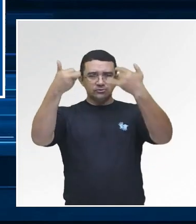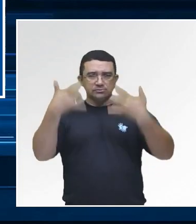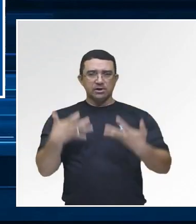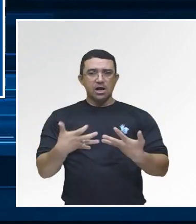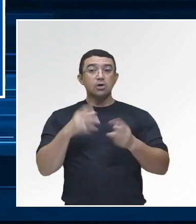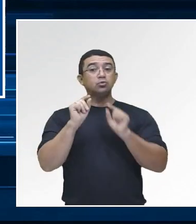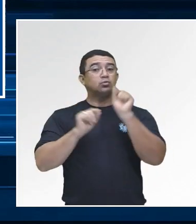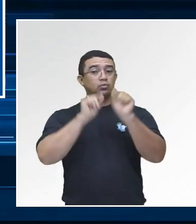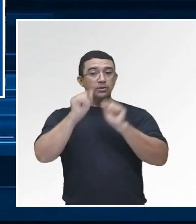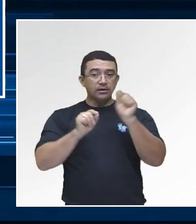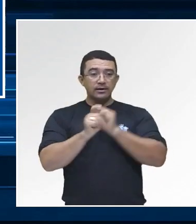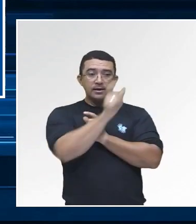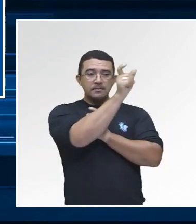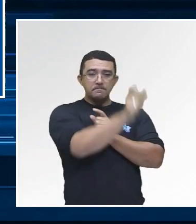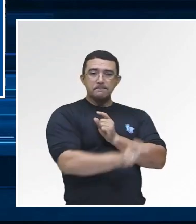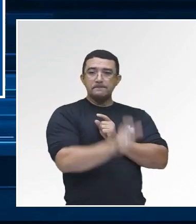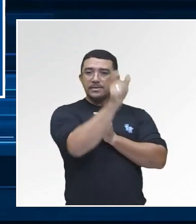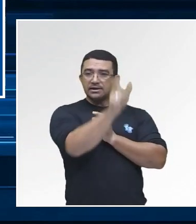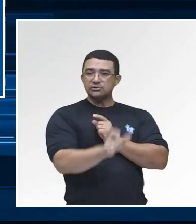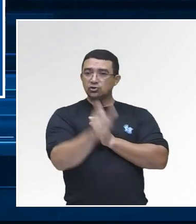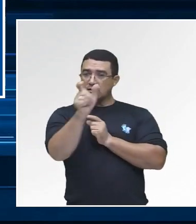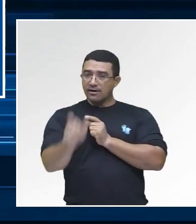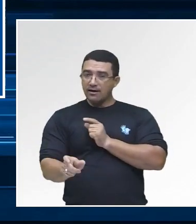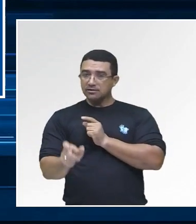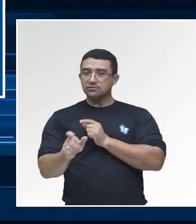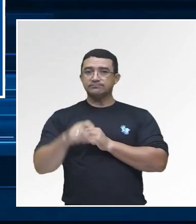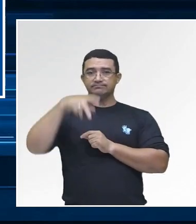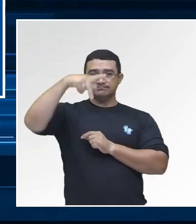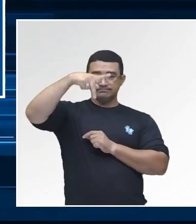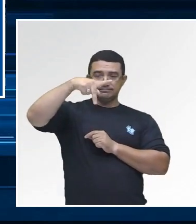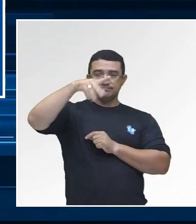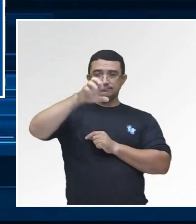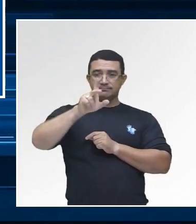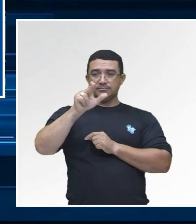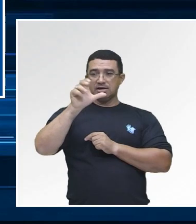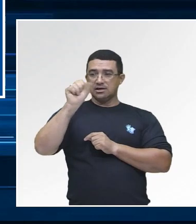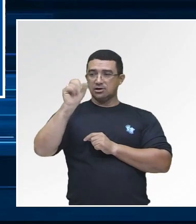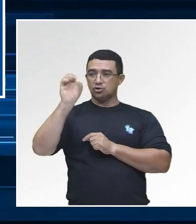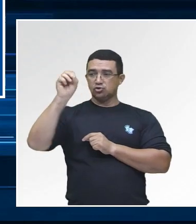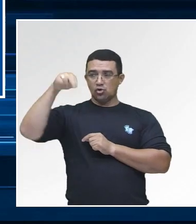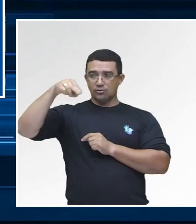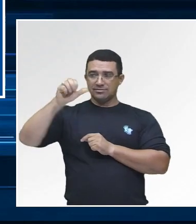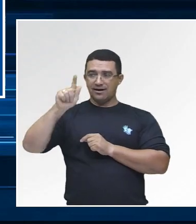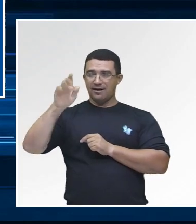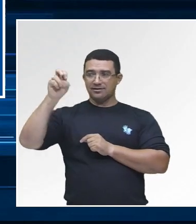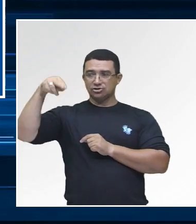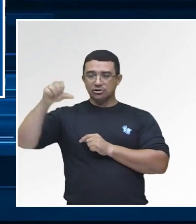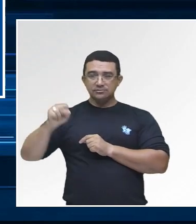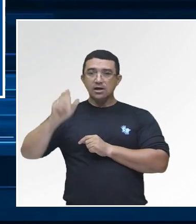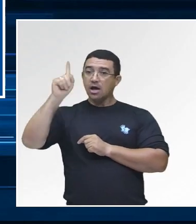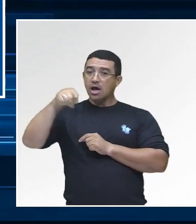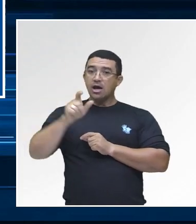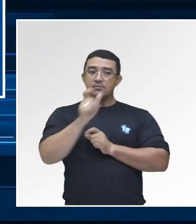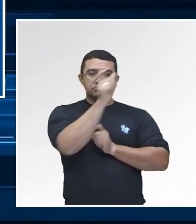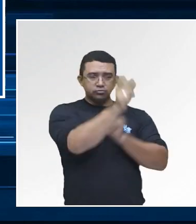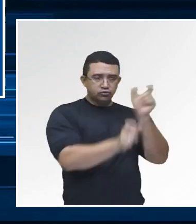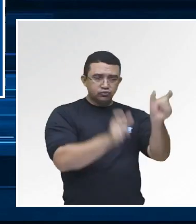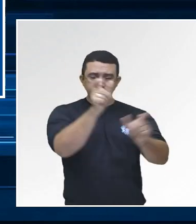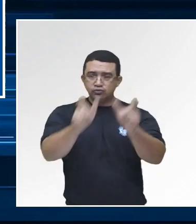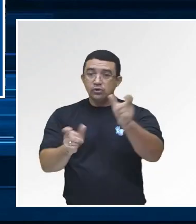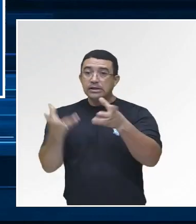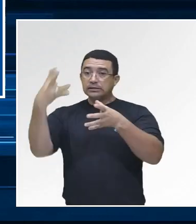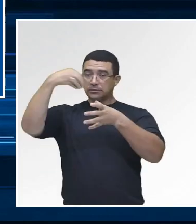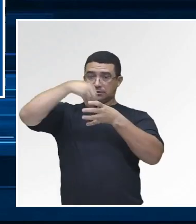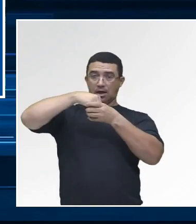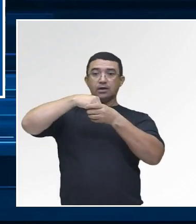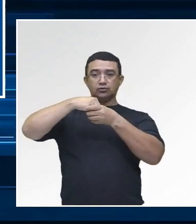momento, personagem, que são os seres que participam da narrativa, interagindo-se com o